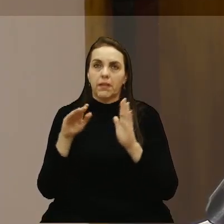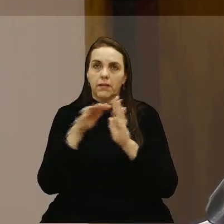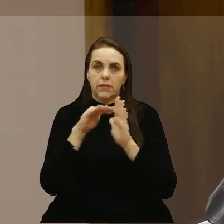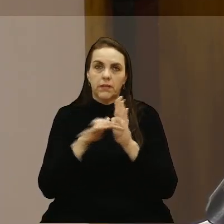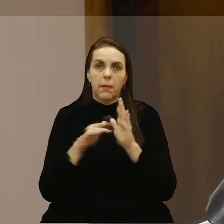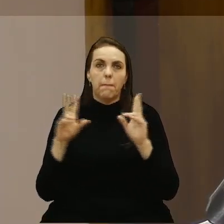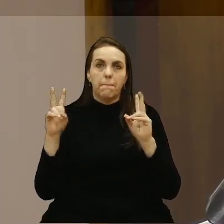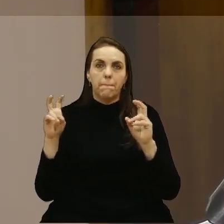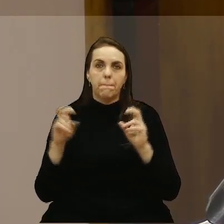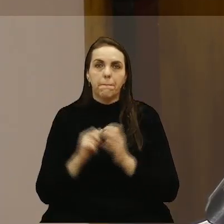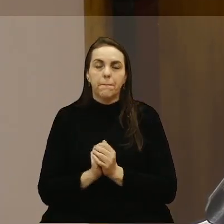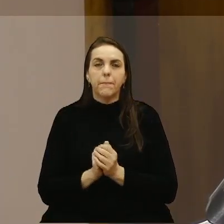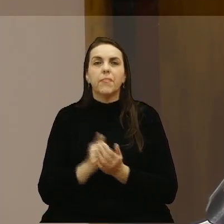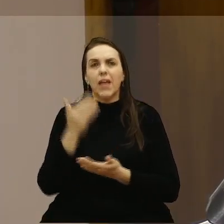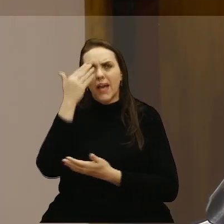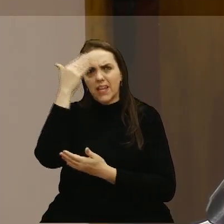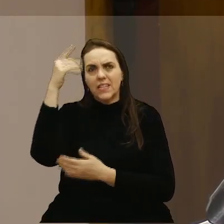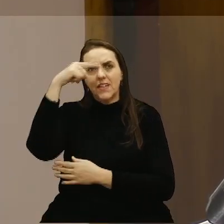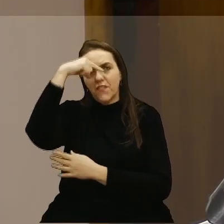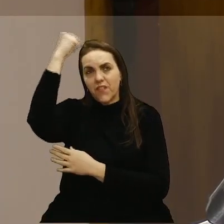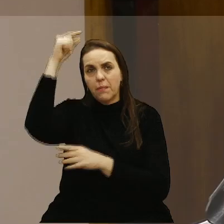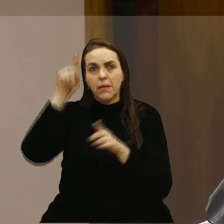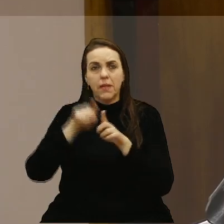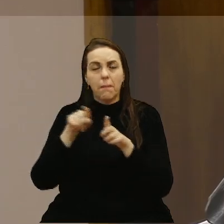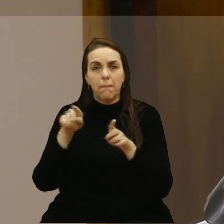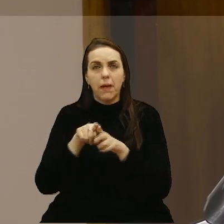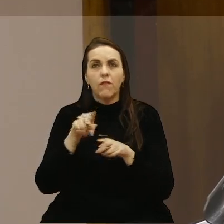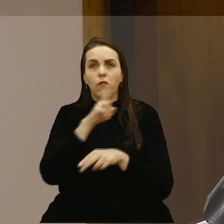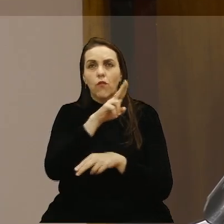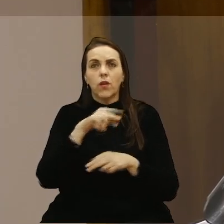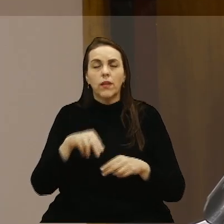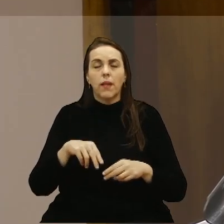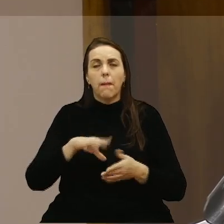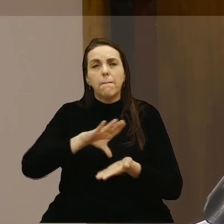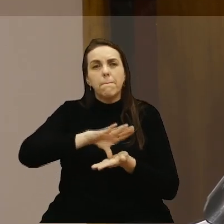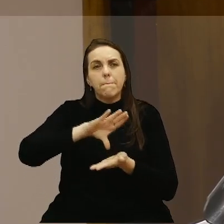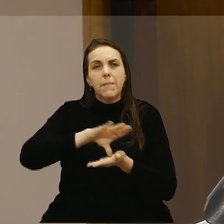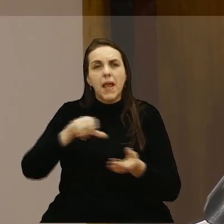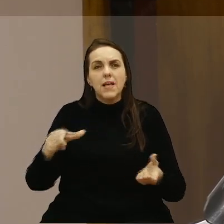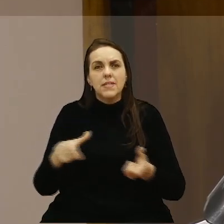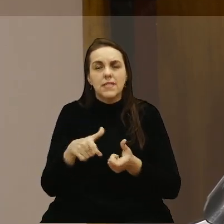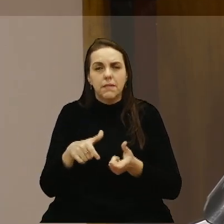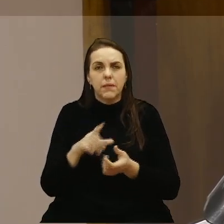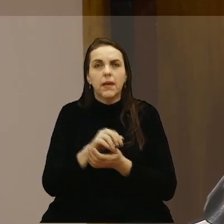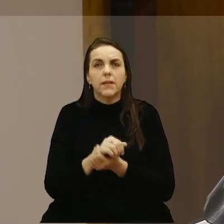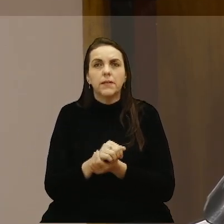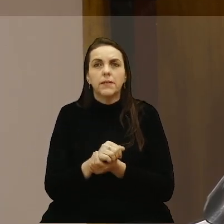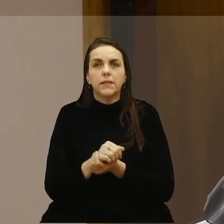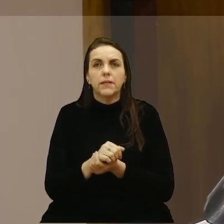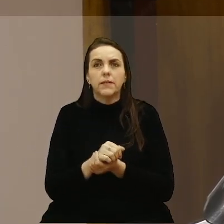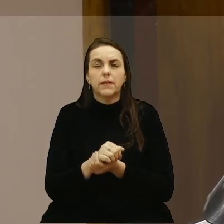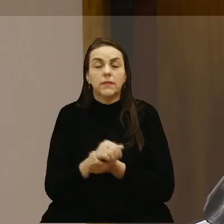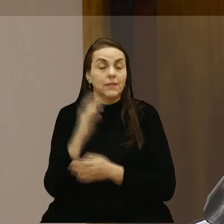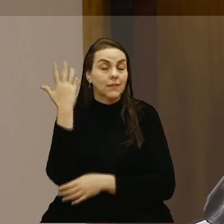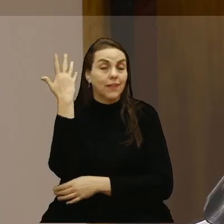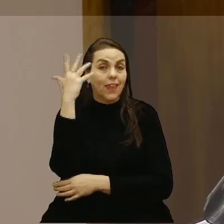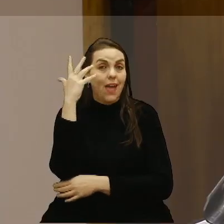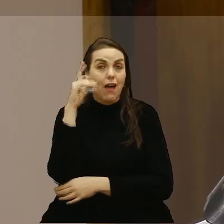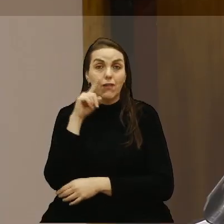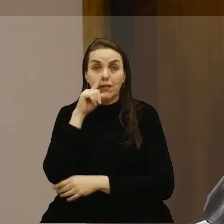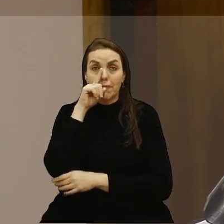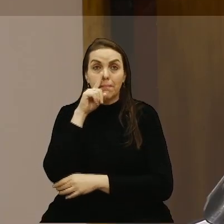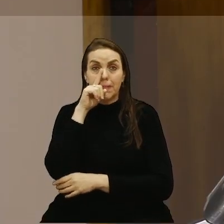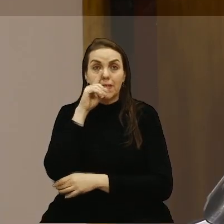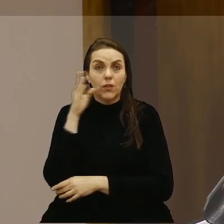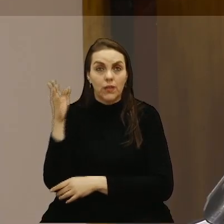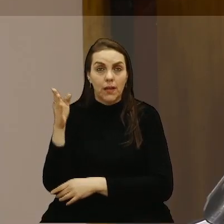O Weber foi lá na pracinha. A gente fez aqui registro de uma árvore que estava perigosa lá. E o morador, de onde